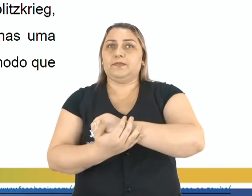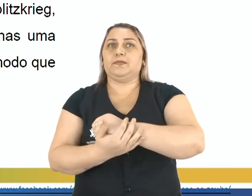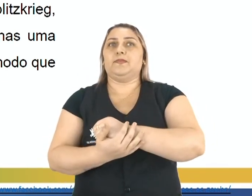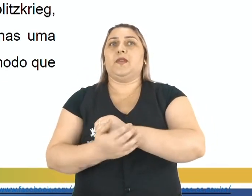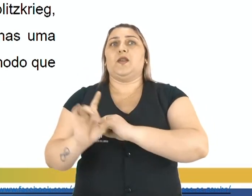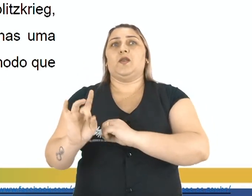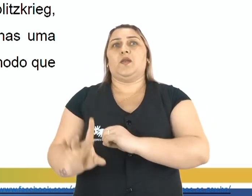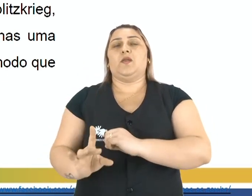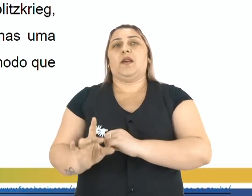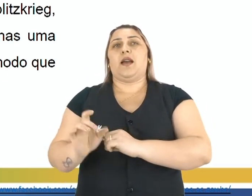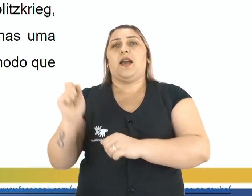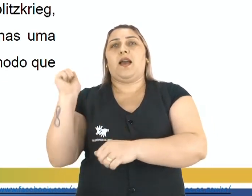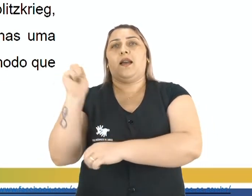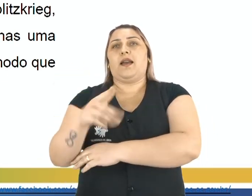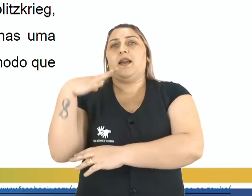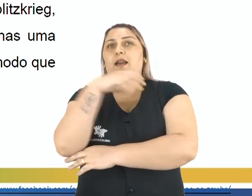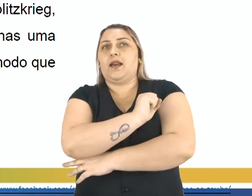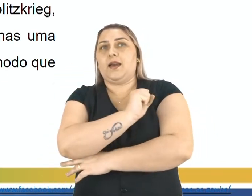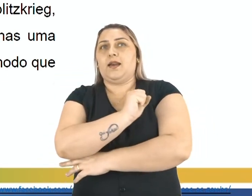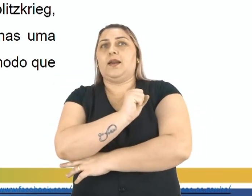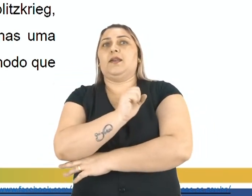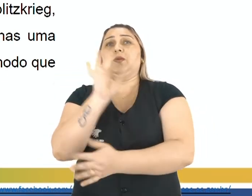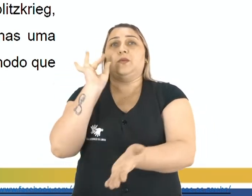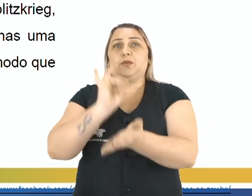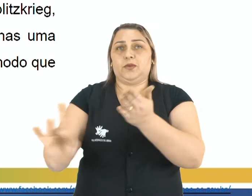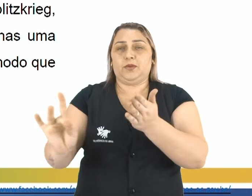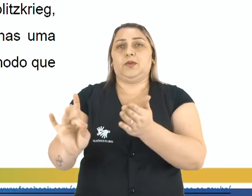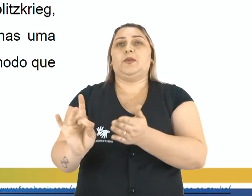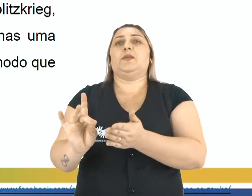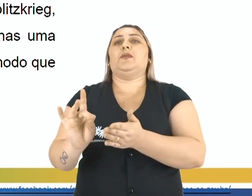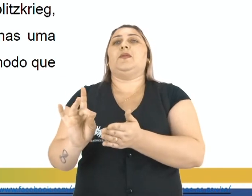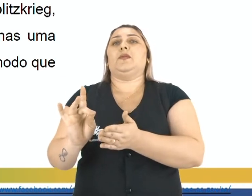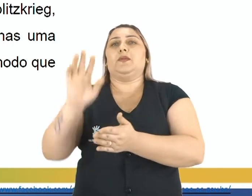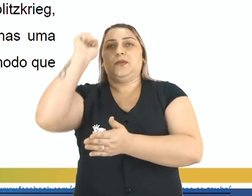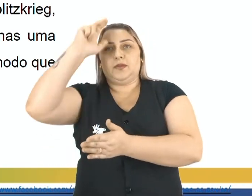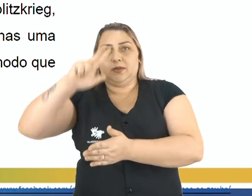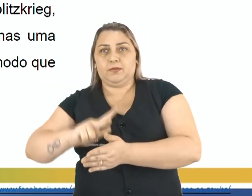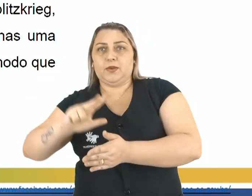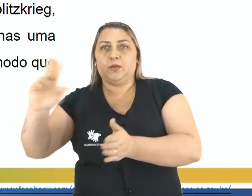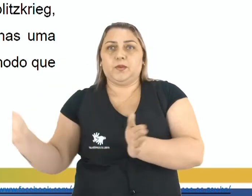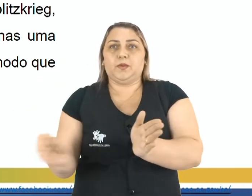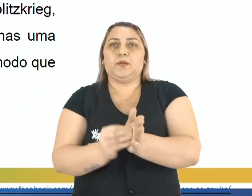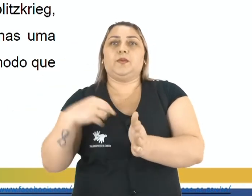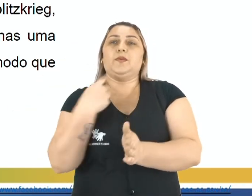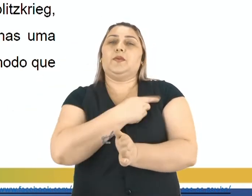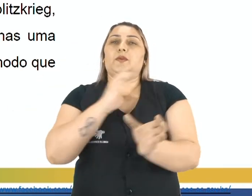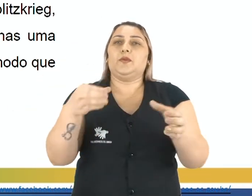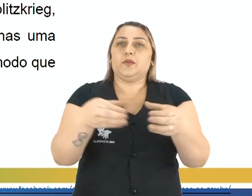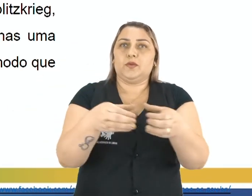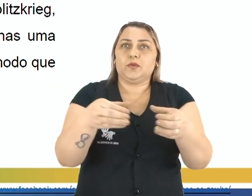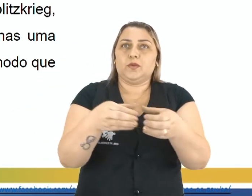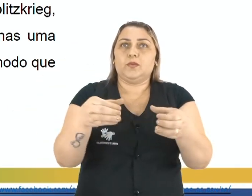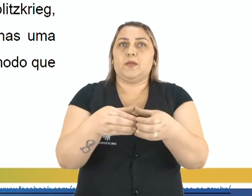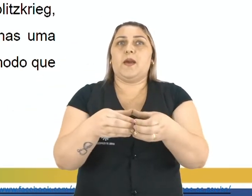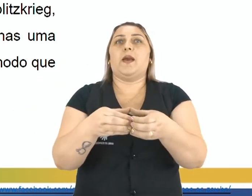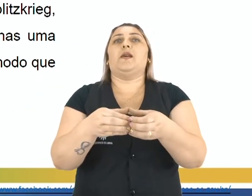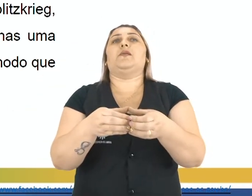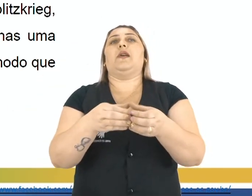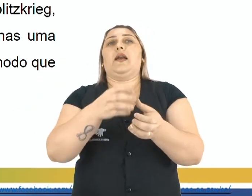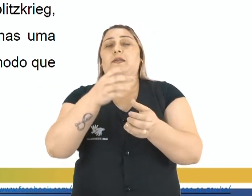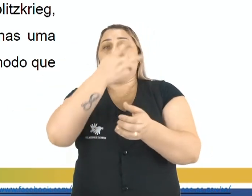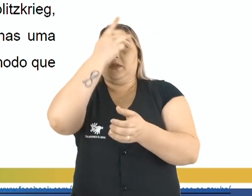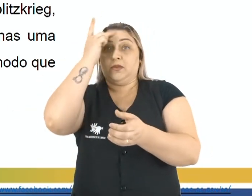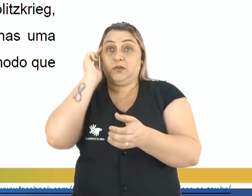em apenas uma arremetida. O inimigo é tinhoso, instalou-se entre nós de tal modo que muitos